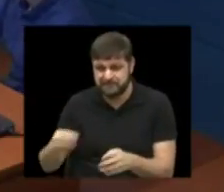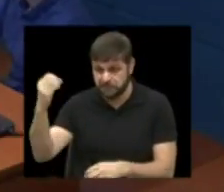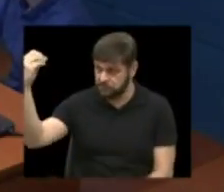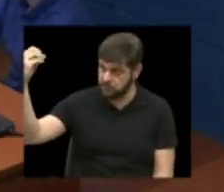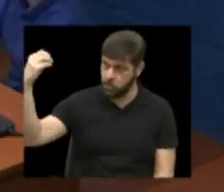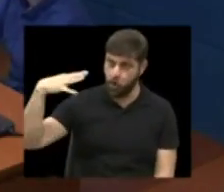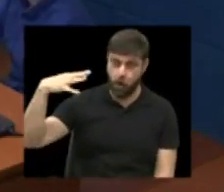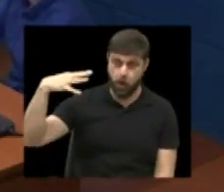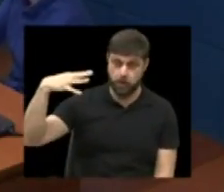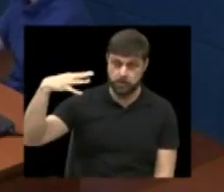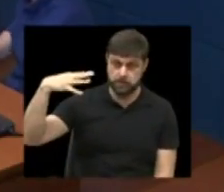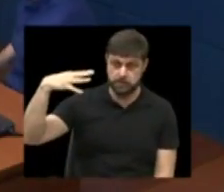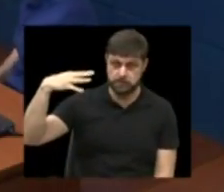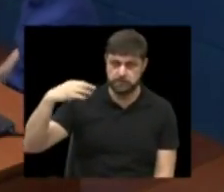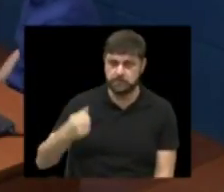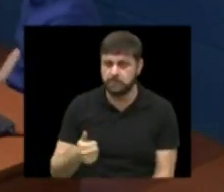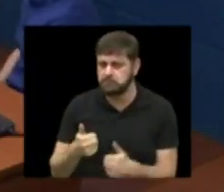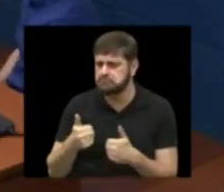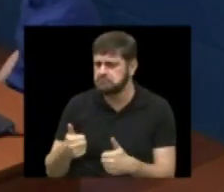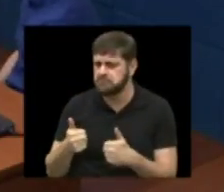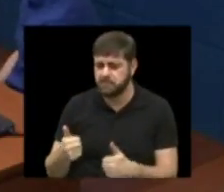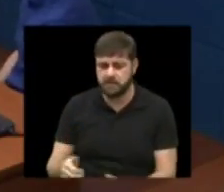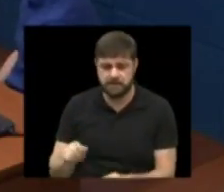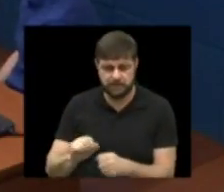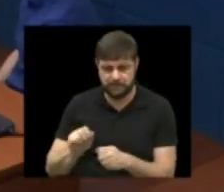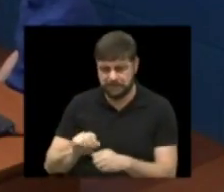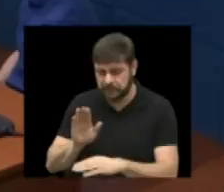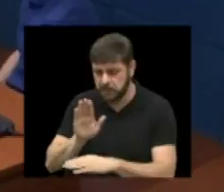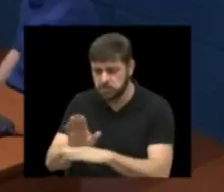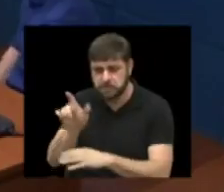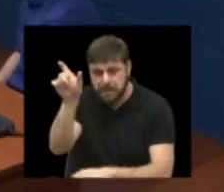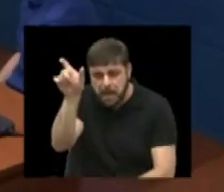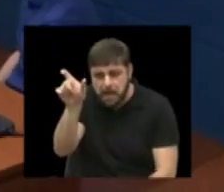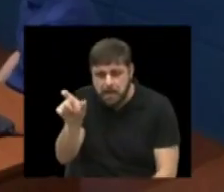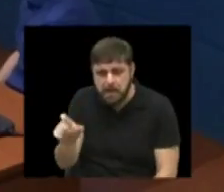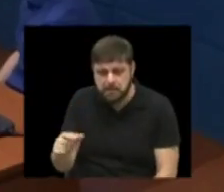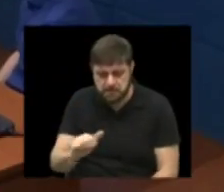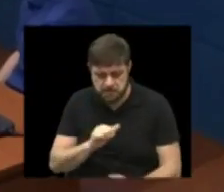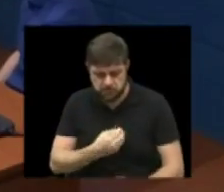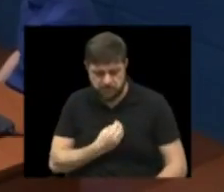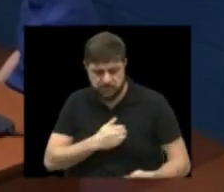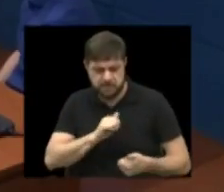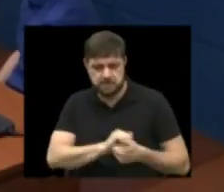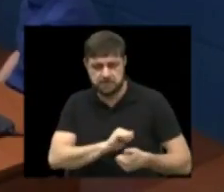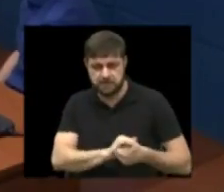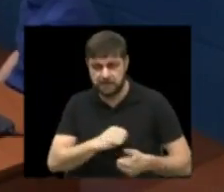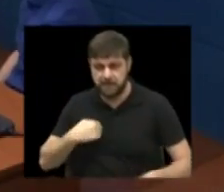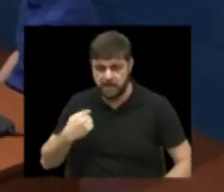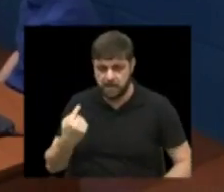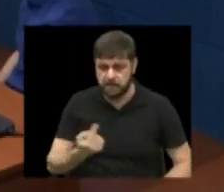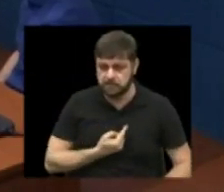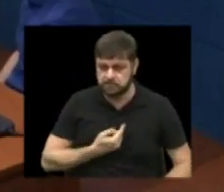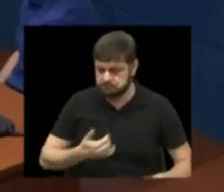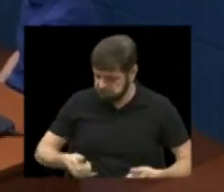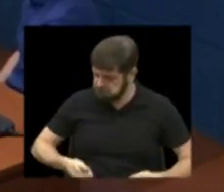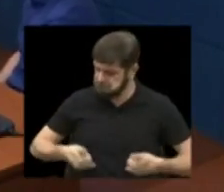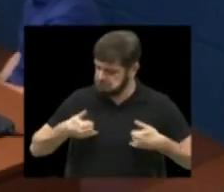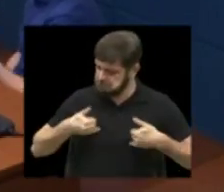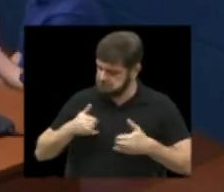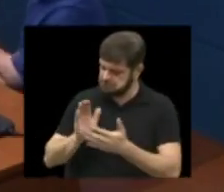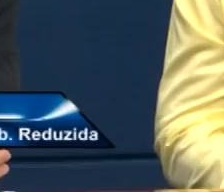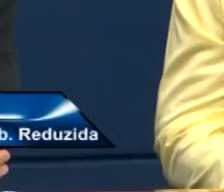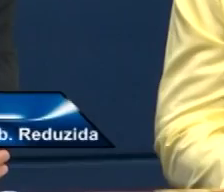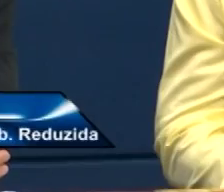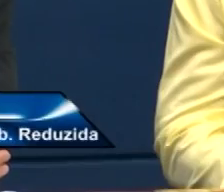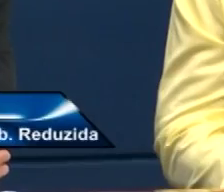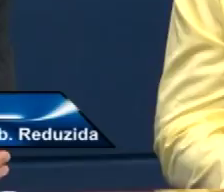acompanhar governamentais, estudar e propor políticas públicas, levantar dados estatísticos, realizar debates